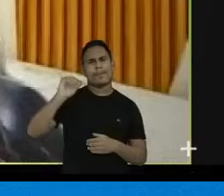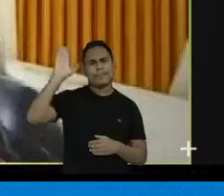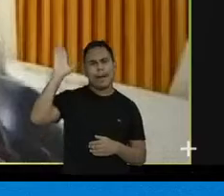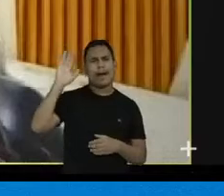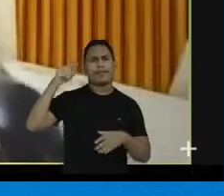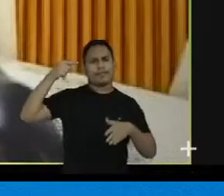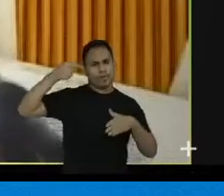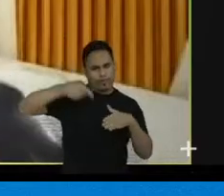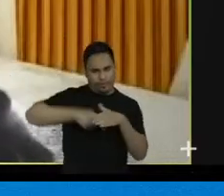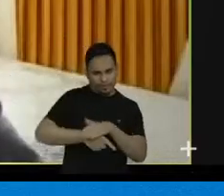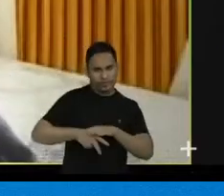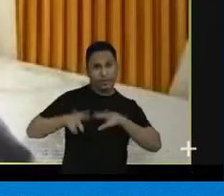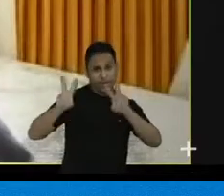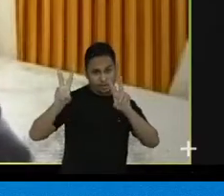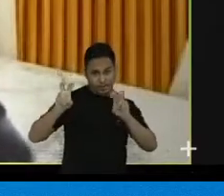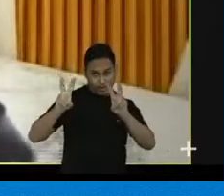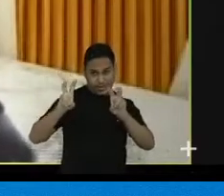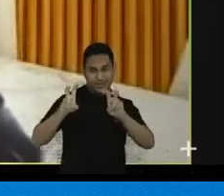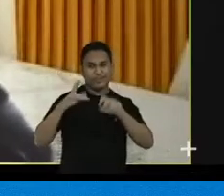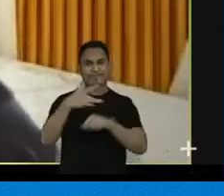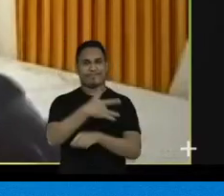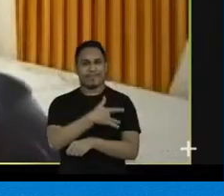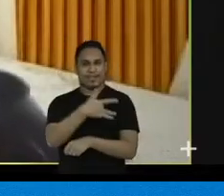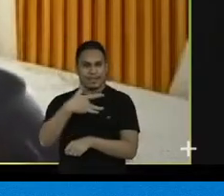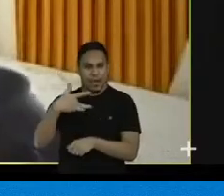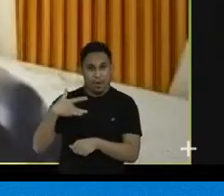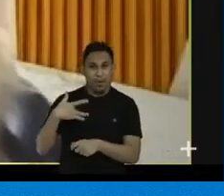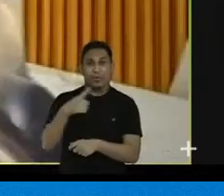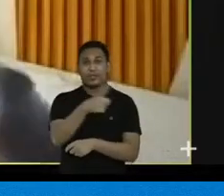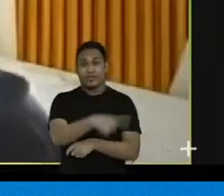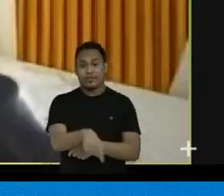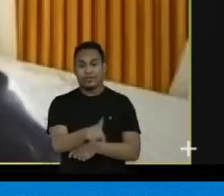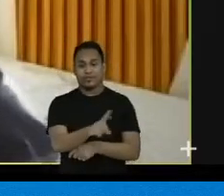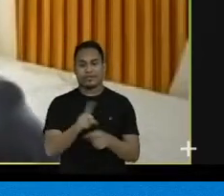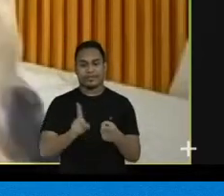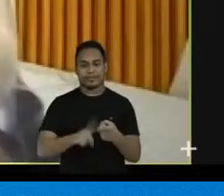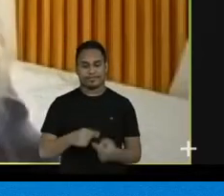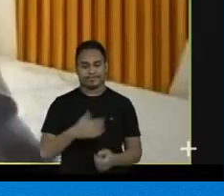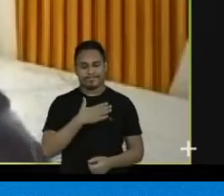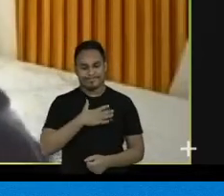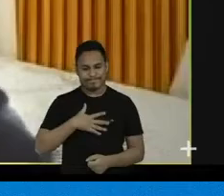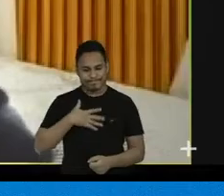dos temas de saúde. E eu sei que vocês que estão aqui do lado e aqui do lado